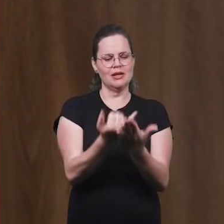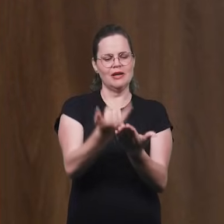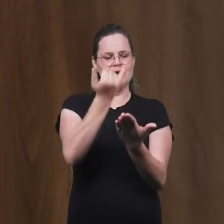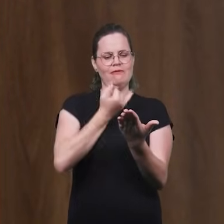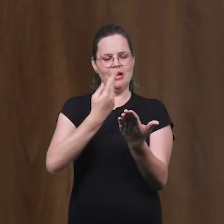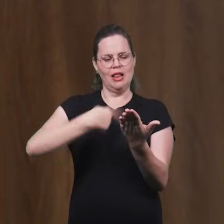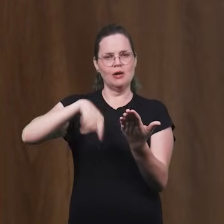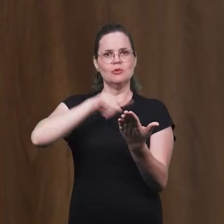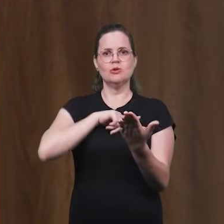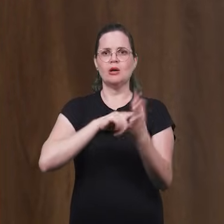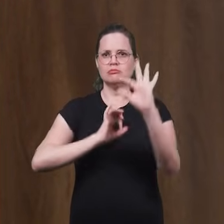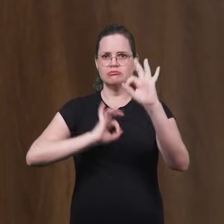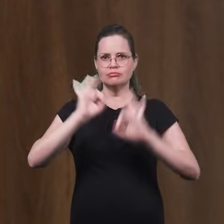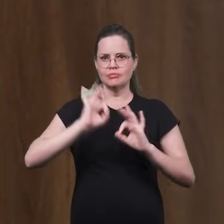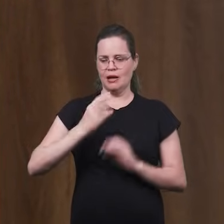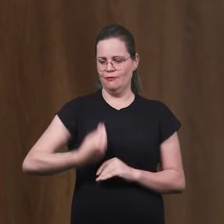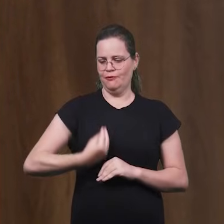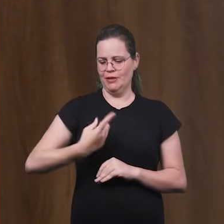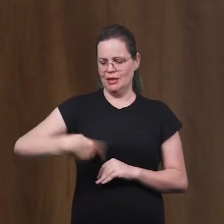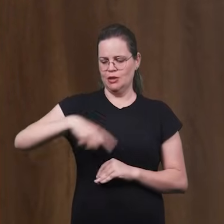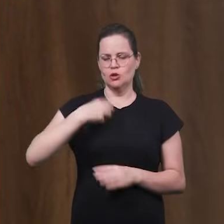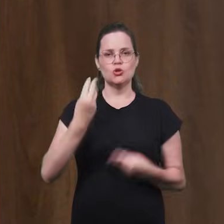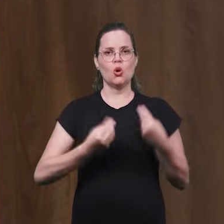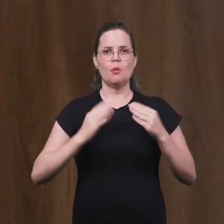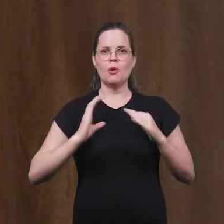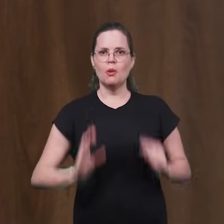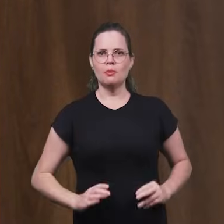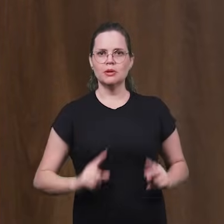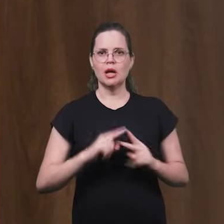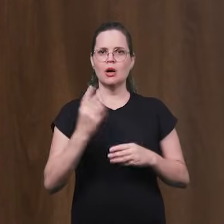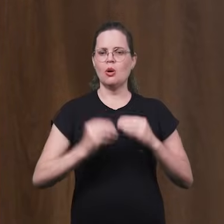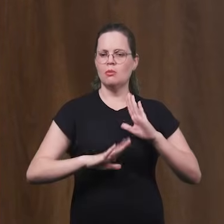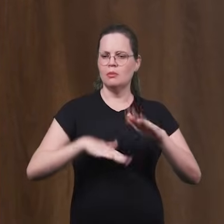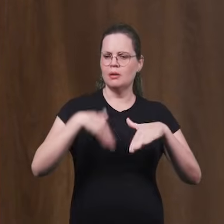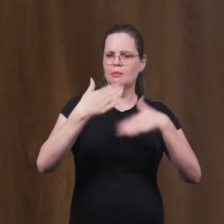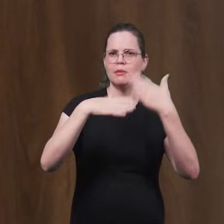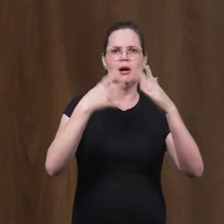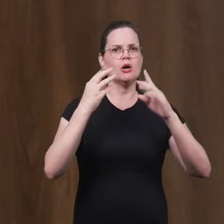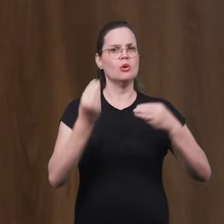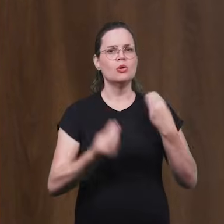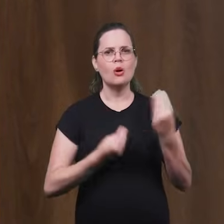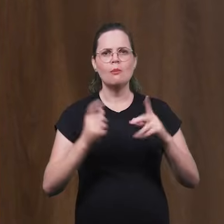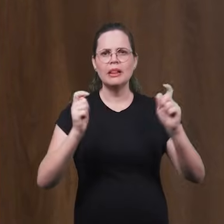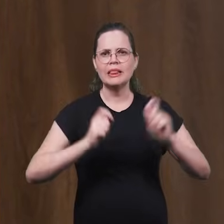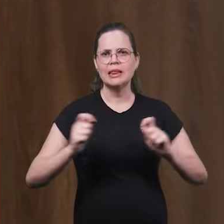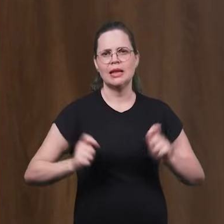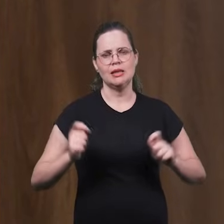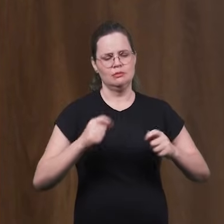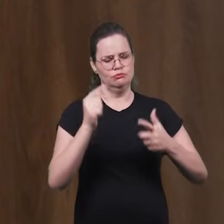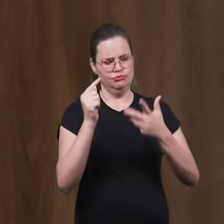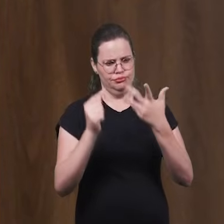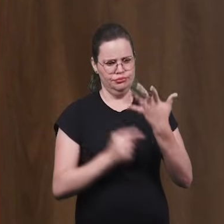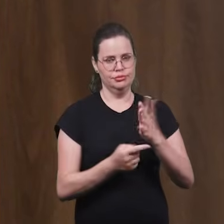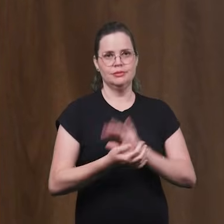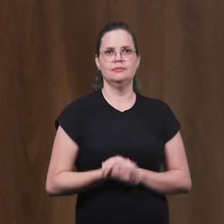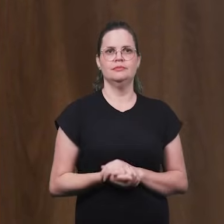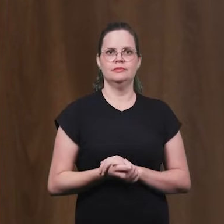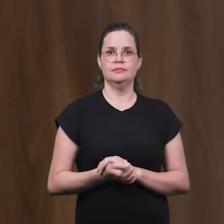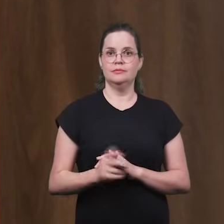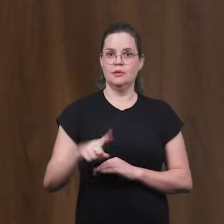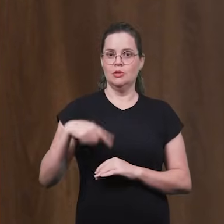Deus, princípios que regem a nossa vida. Como se comportar, como crescer, como se desenvolver e